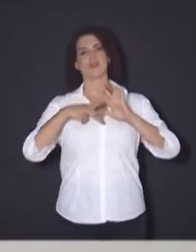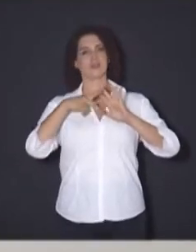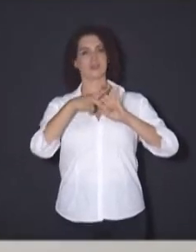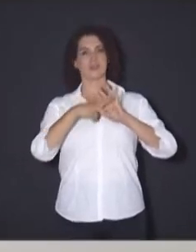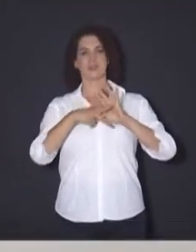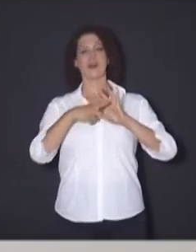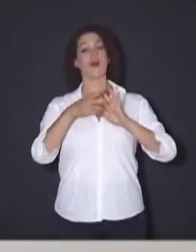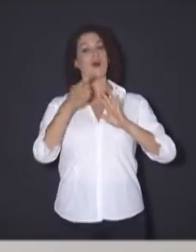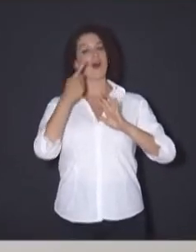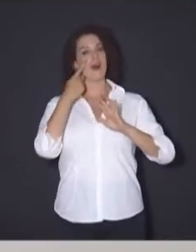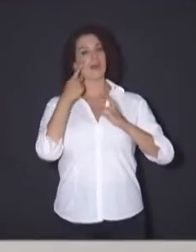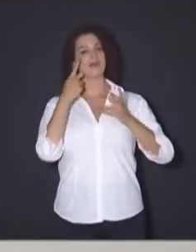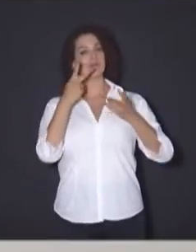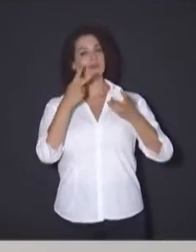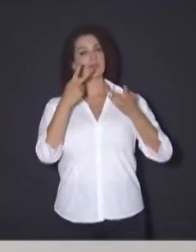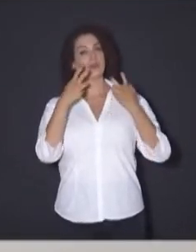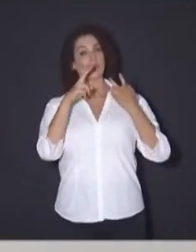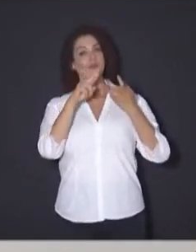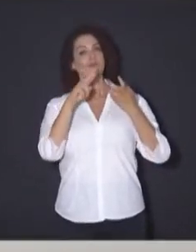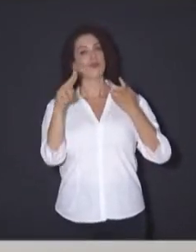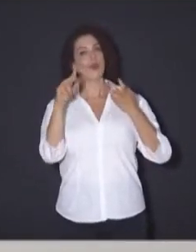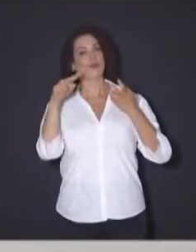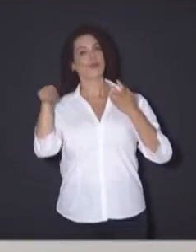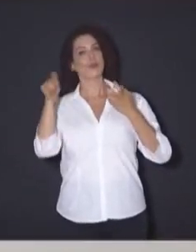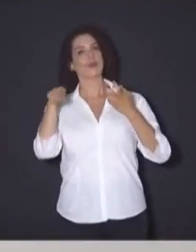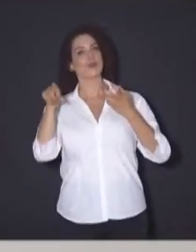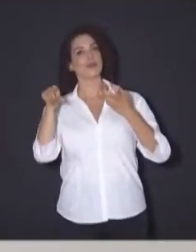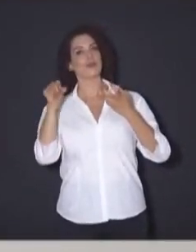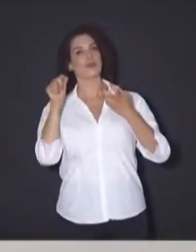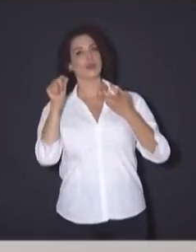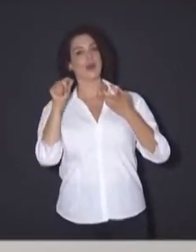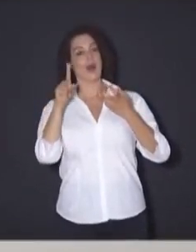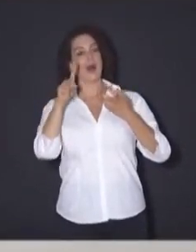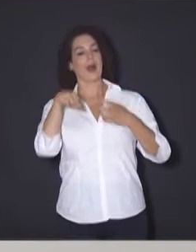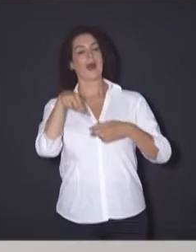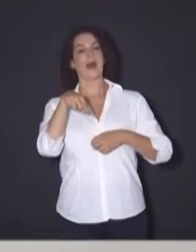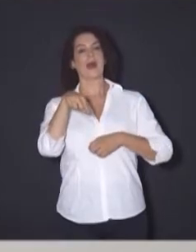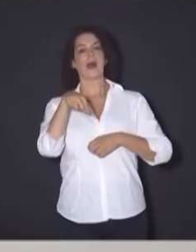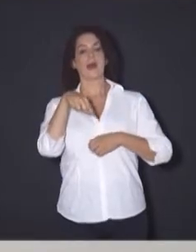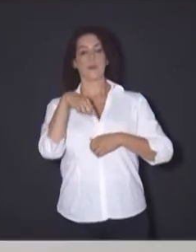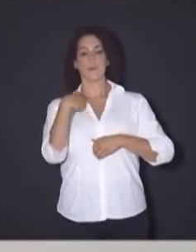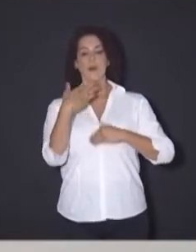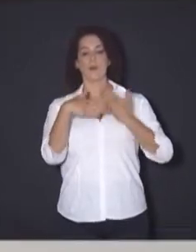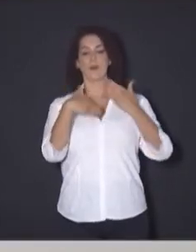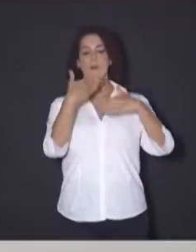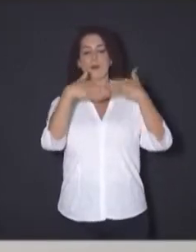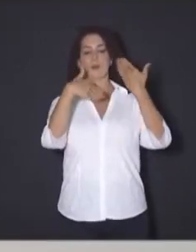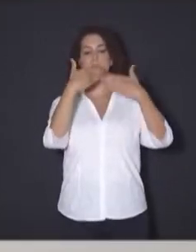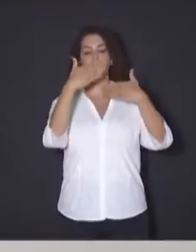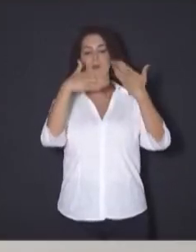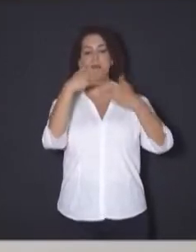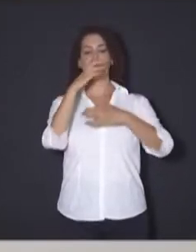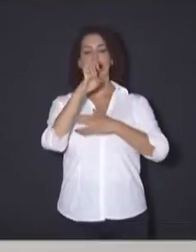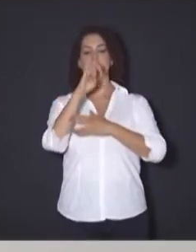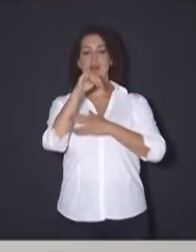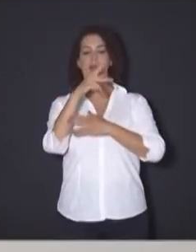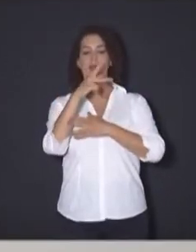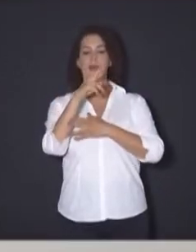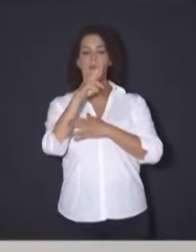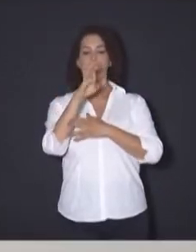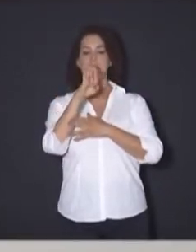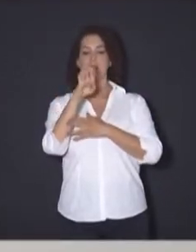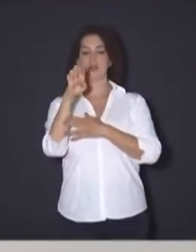pelo pelos gestores público em empreendimentos a se transformarem em verdadeiros